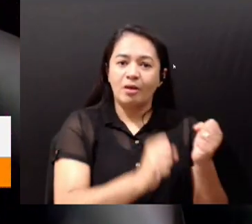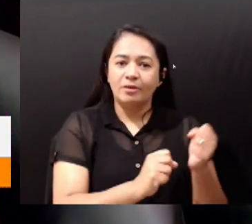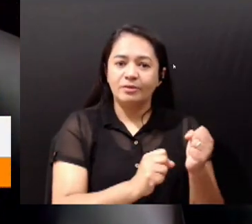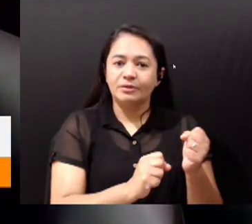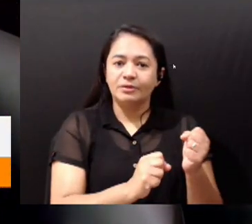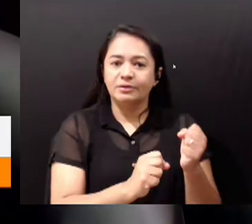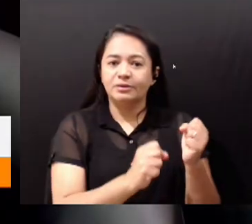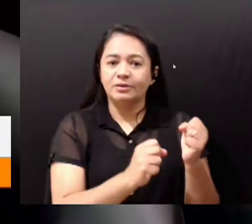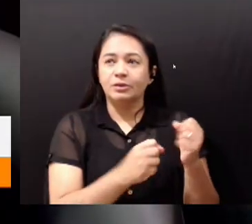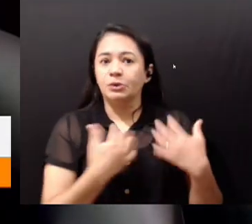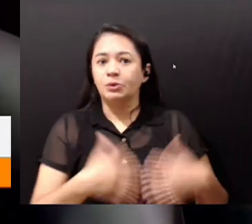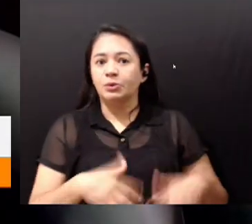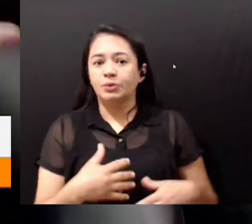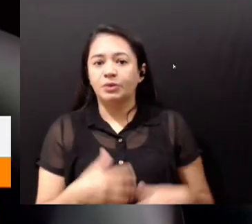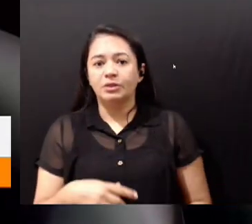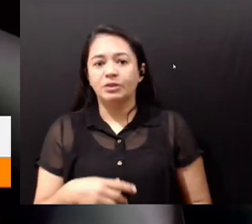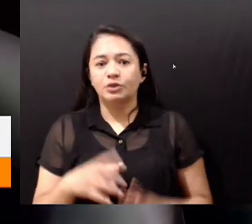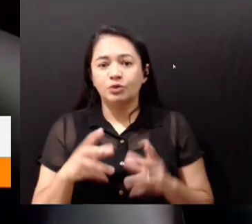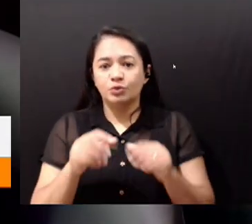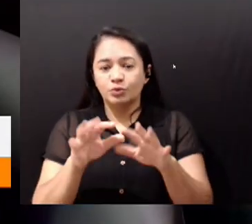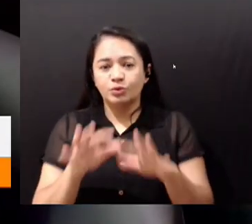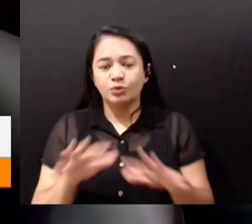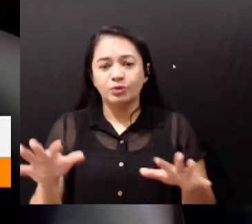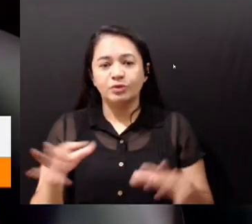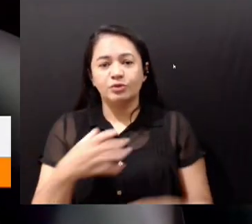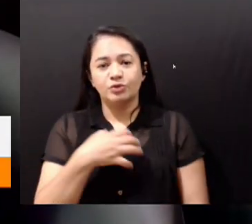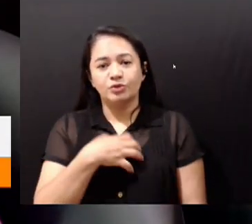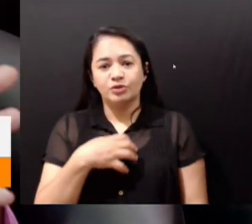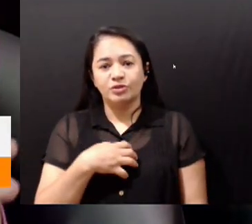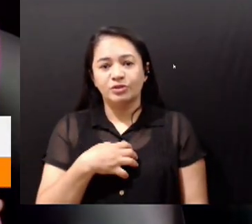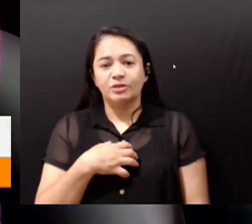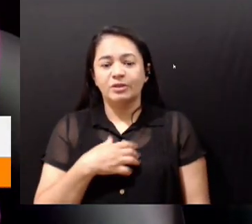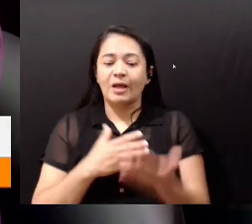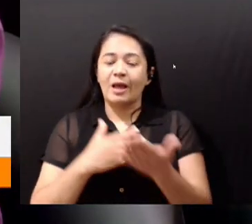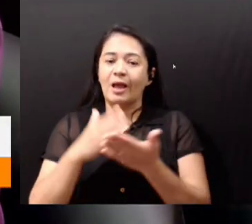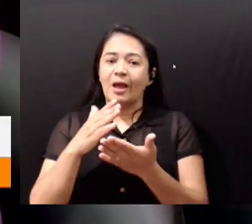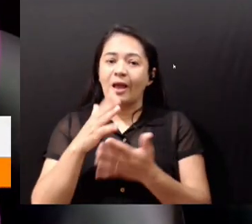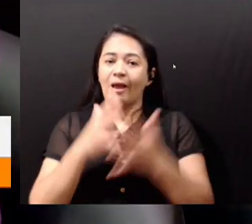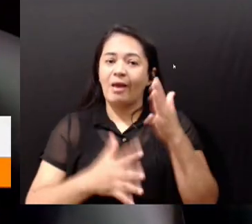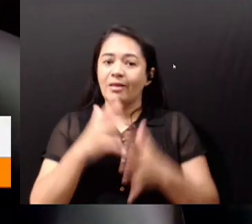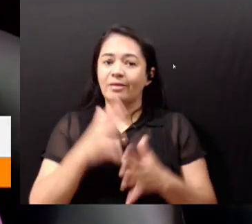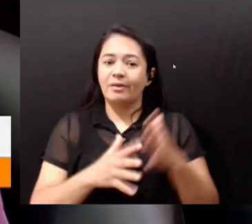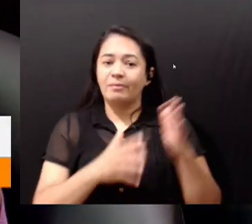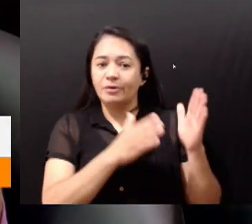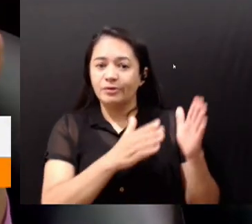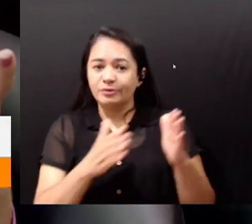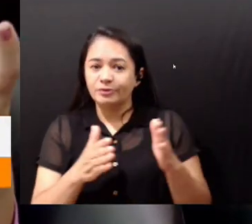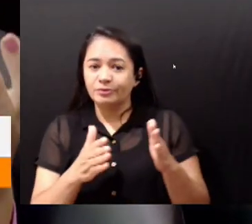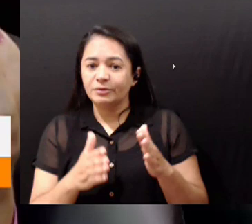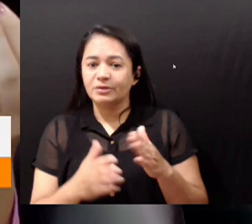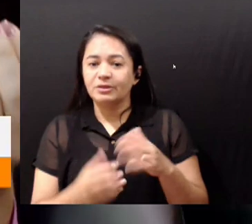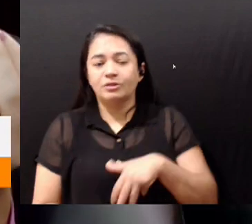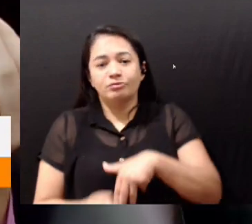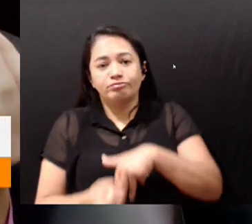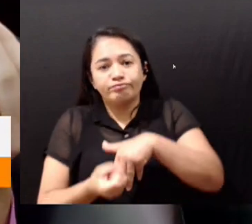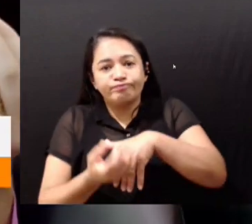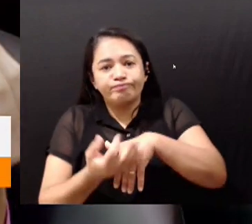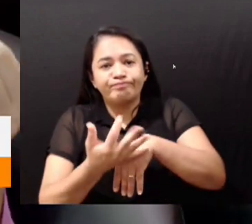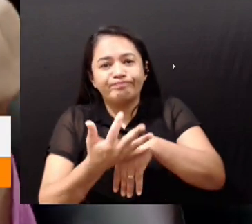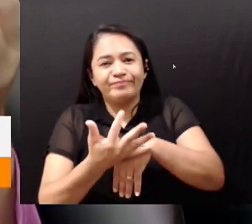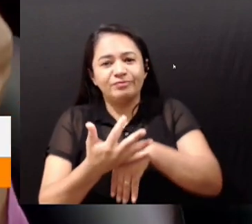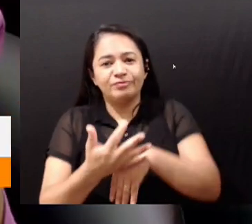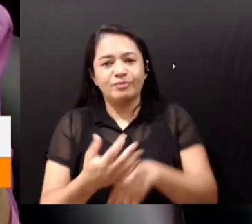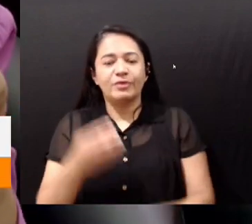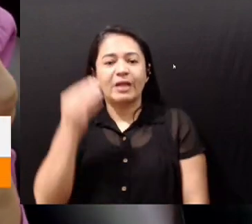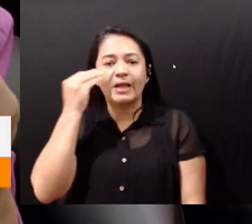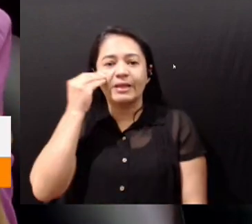ultraprocessado, e aí tudo isso, de uma certa forma, interfere também no processo de lipedema. Então eu vou tentar o quê? Eu vou tentar fazer uma